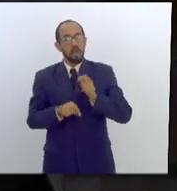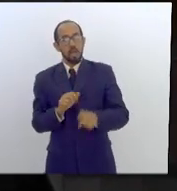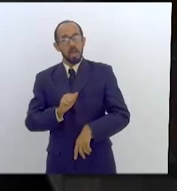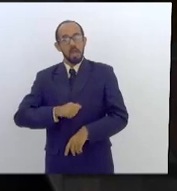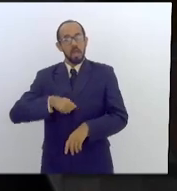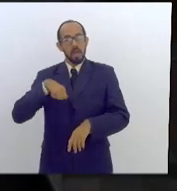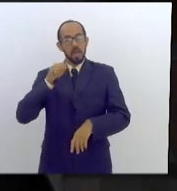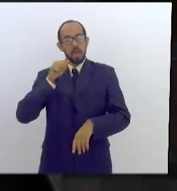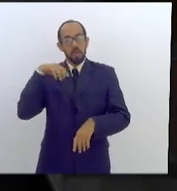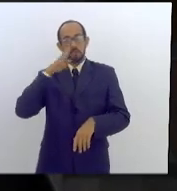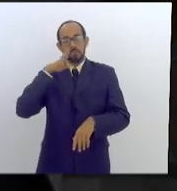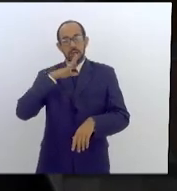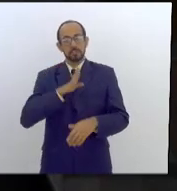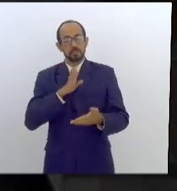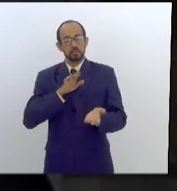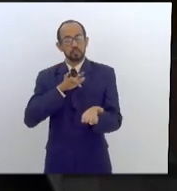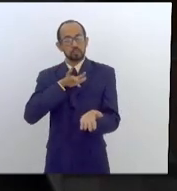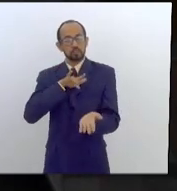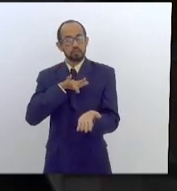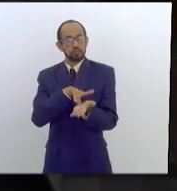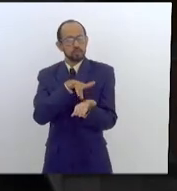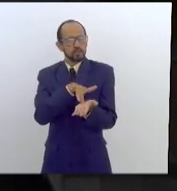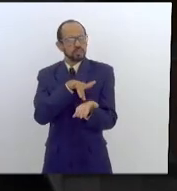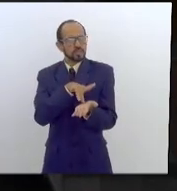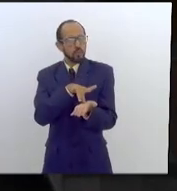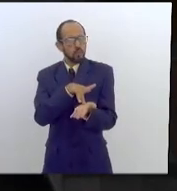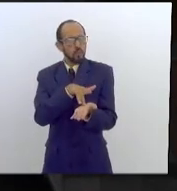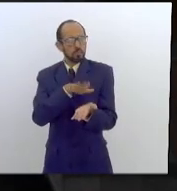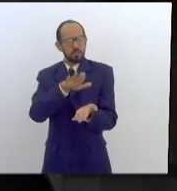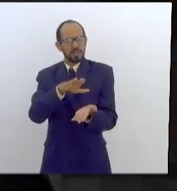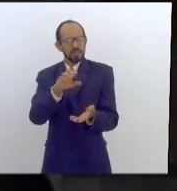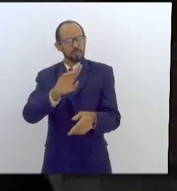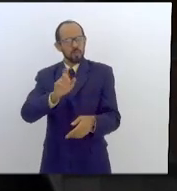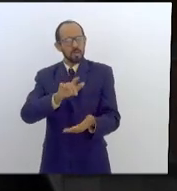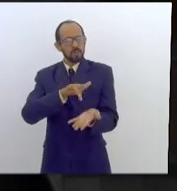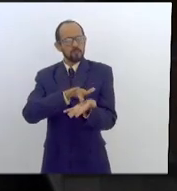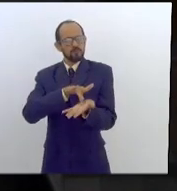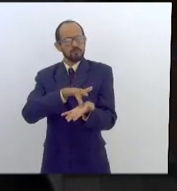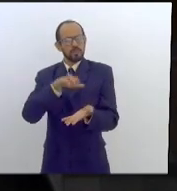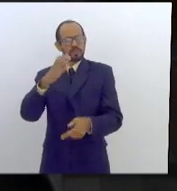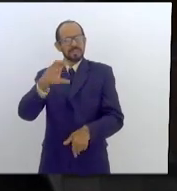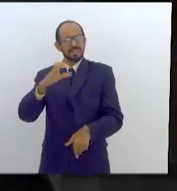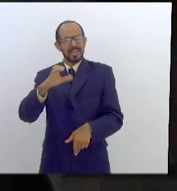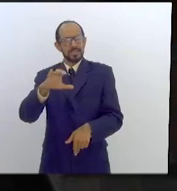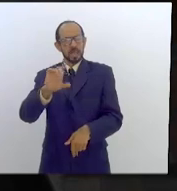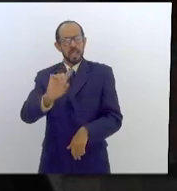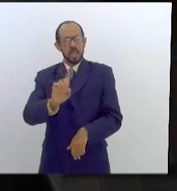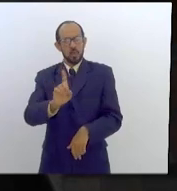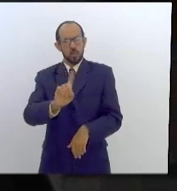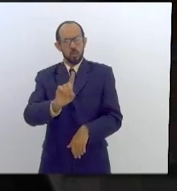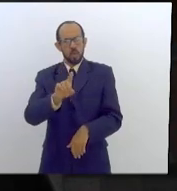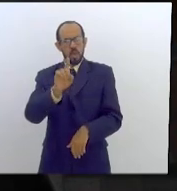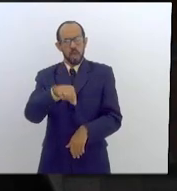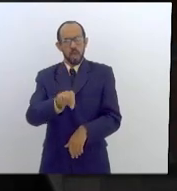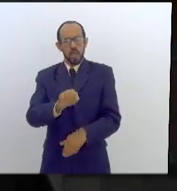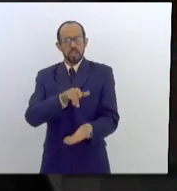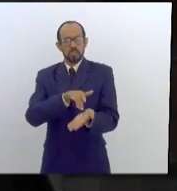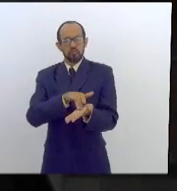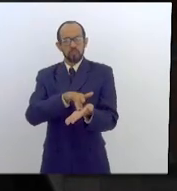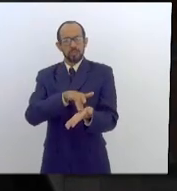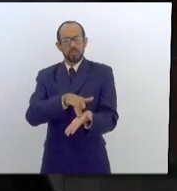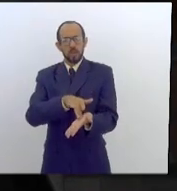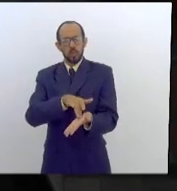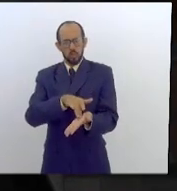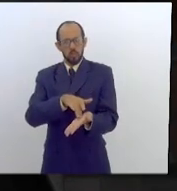de ficção mas não de ficção científica um Brasil de ficção das